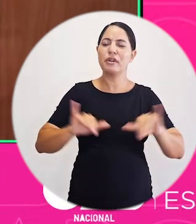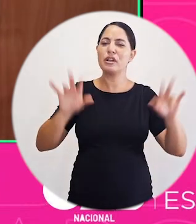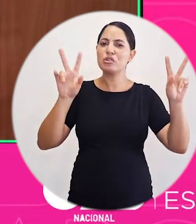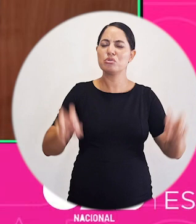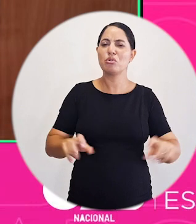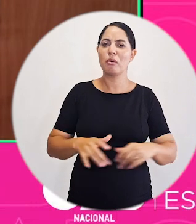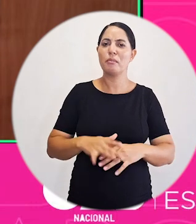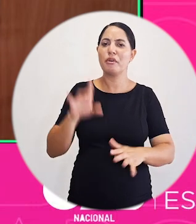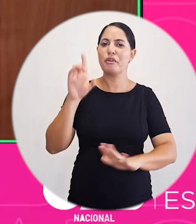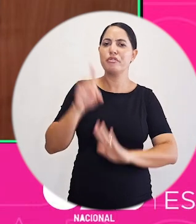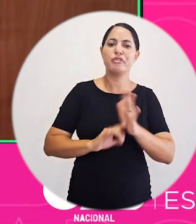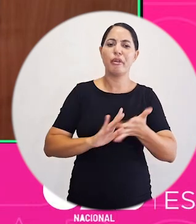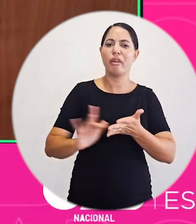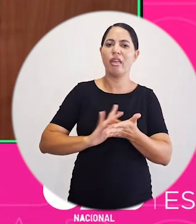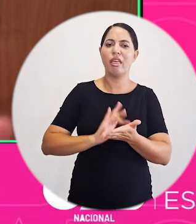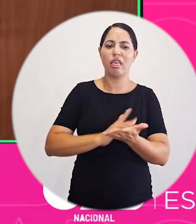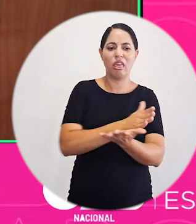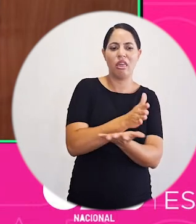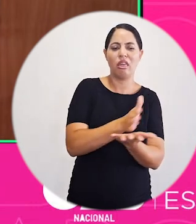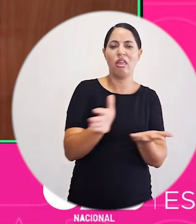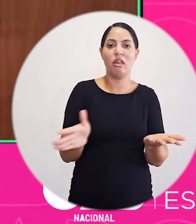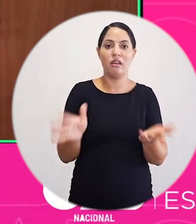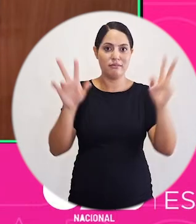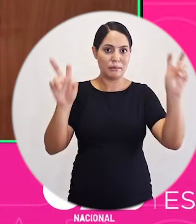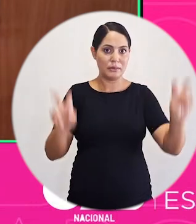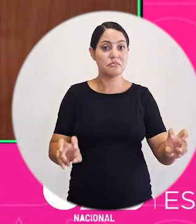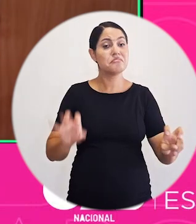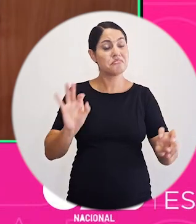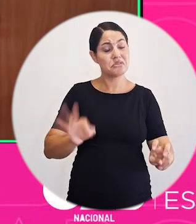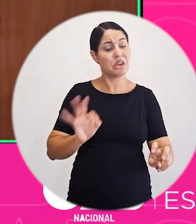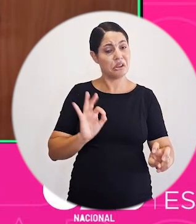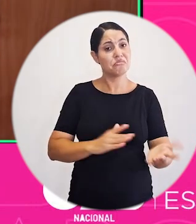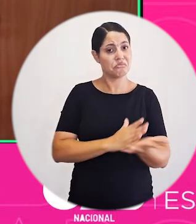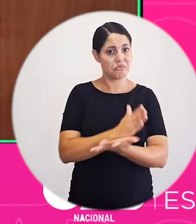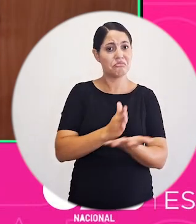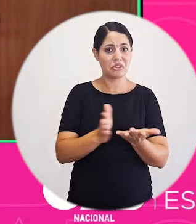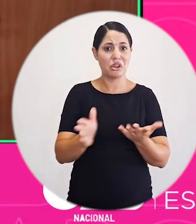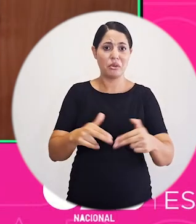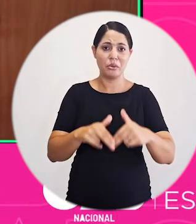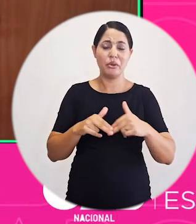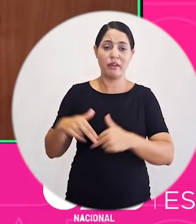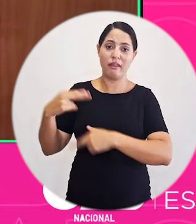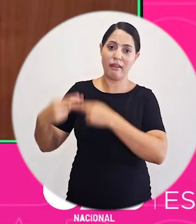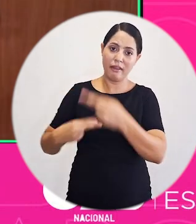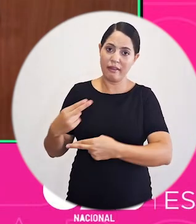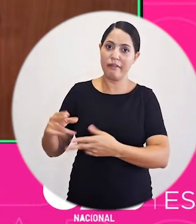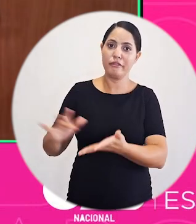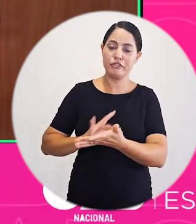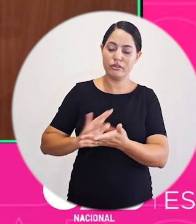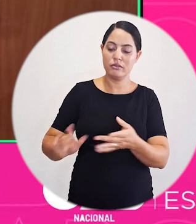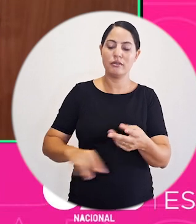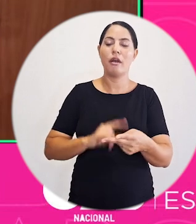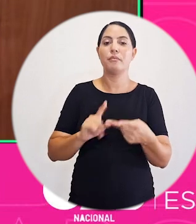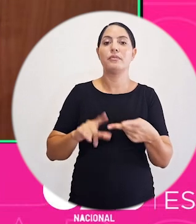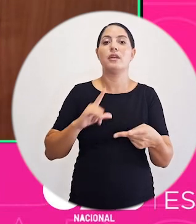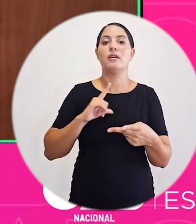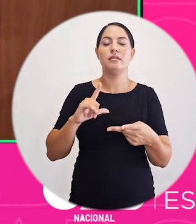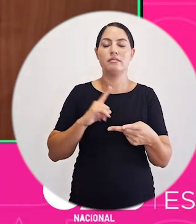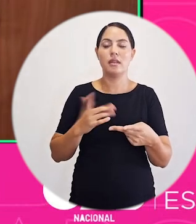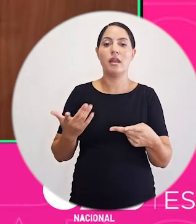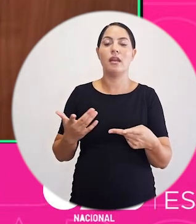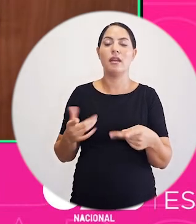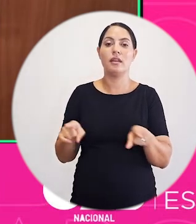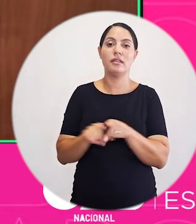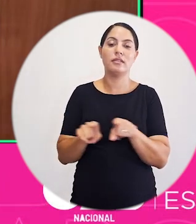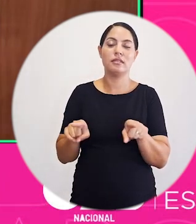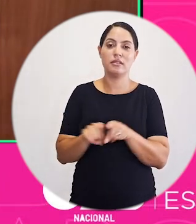digital ele é transversal a todas as matérias. E, de fato, ele é transversal. A gente tem a herança digital, a